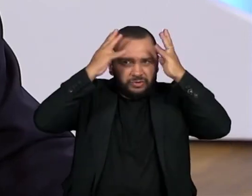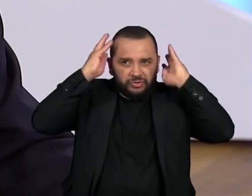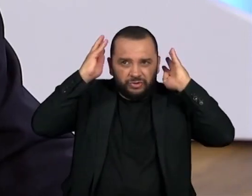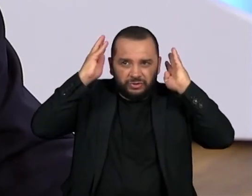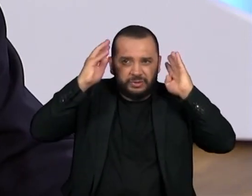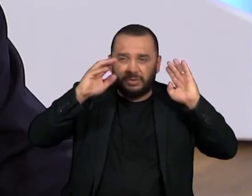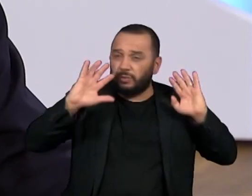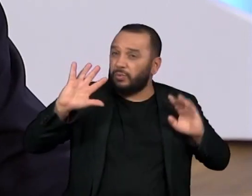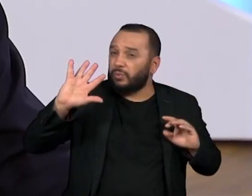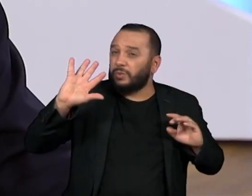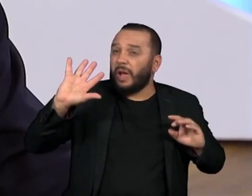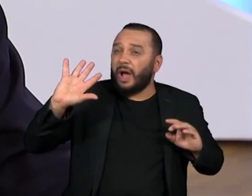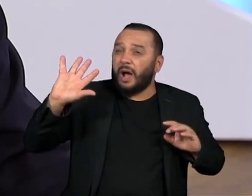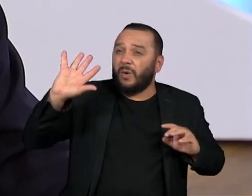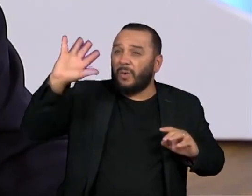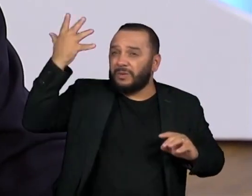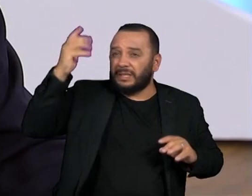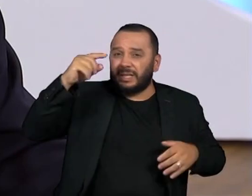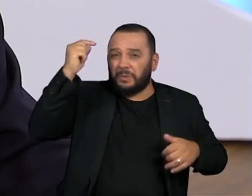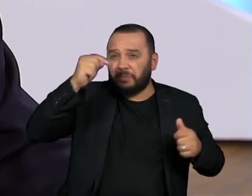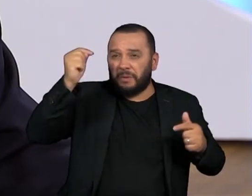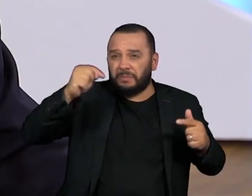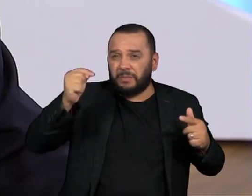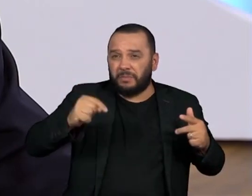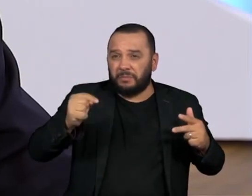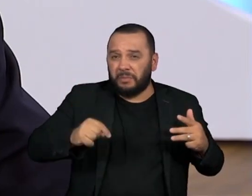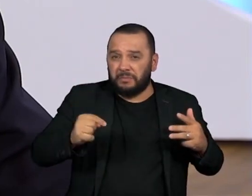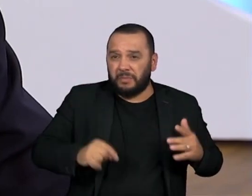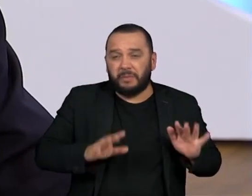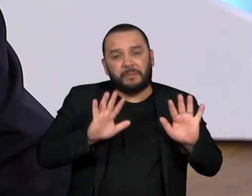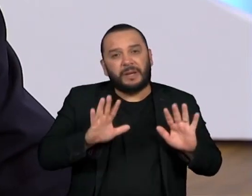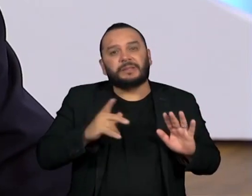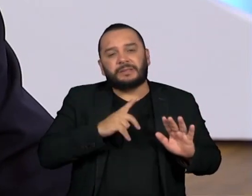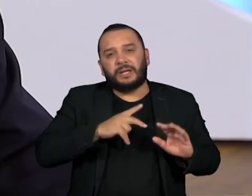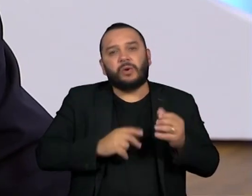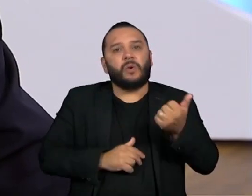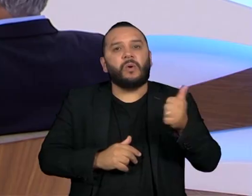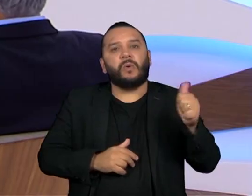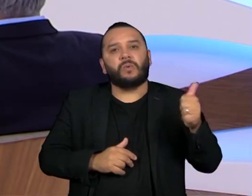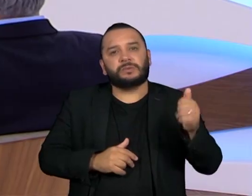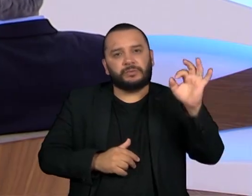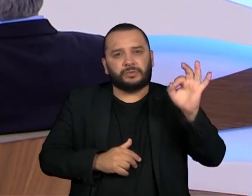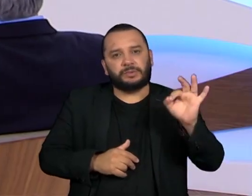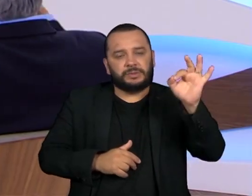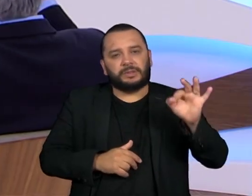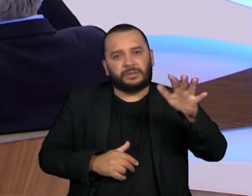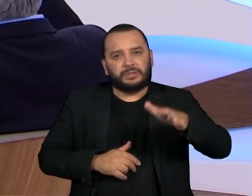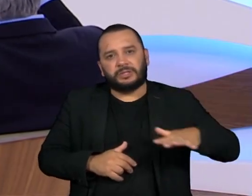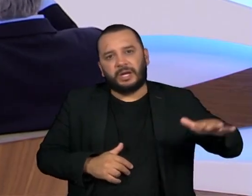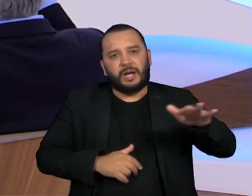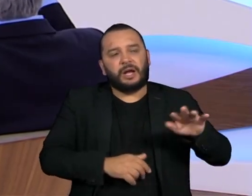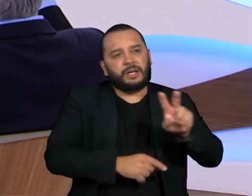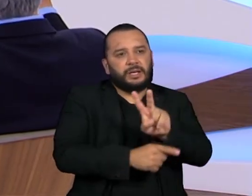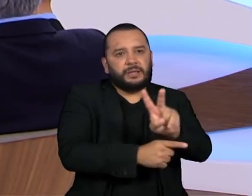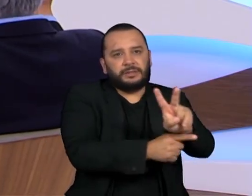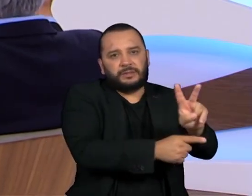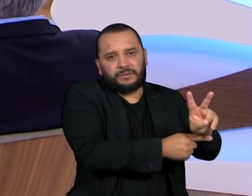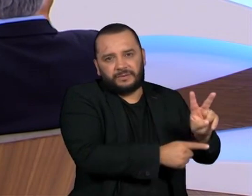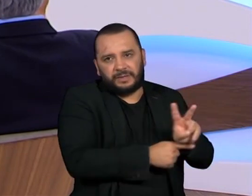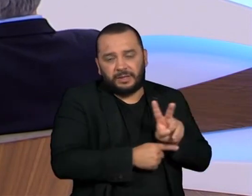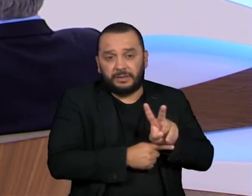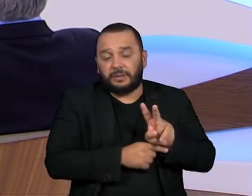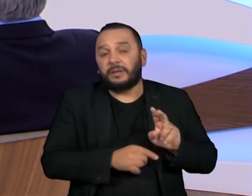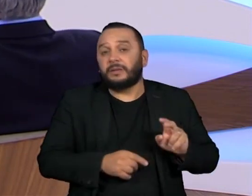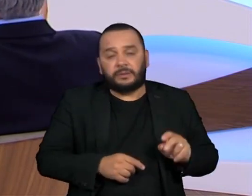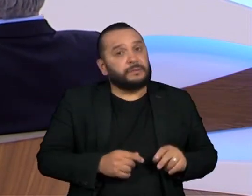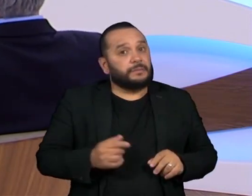lhes aconteceu, hoje tem 11% do território reservado para eles. Isso é tipo 50, 100 vezes mais